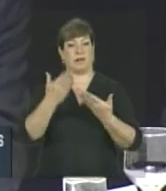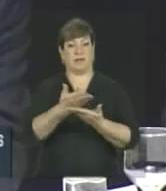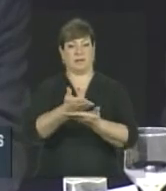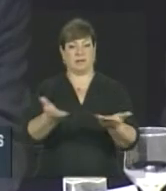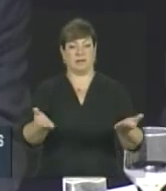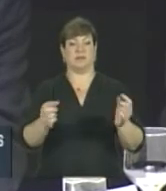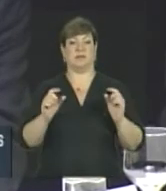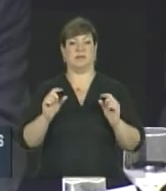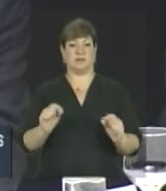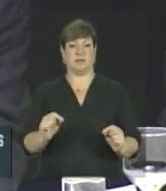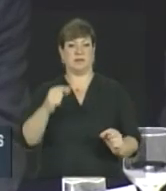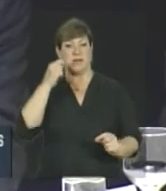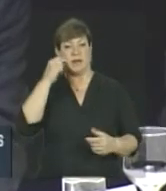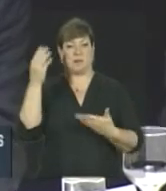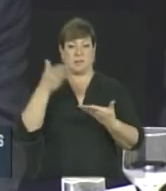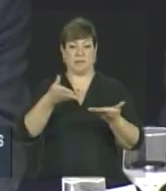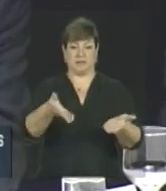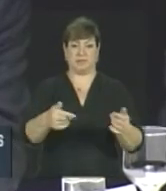sua presença.